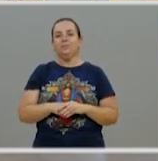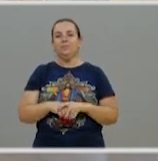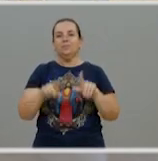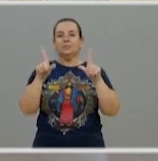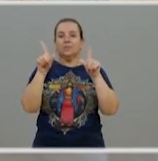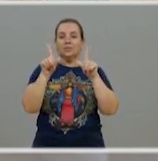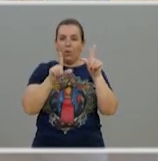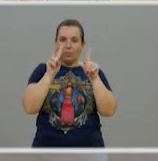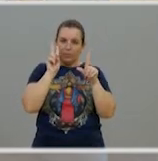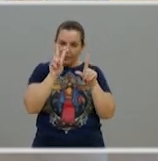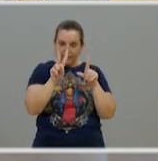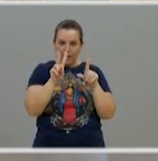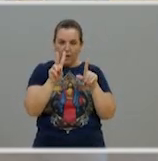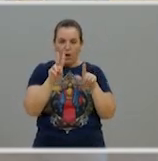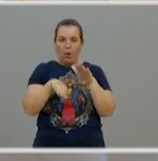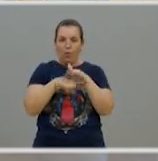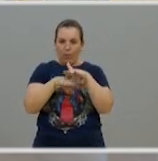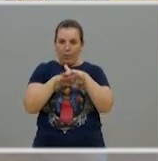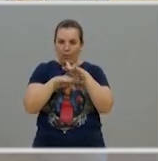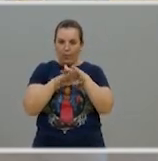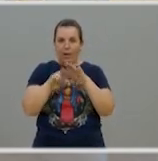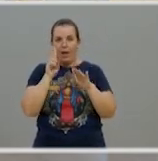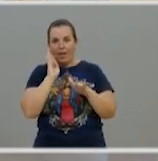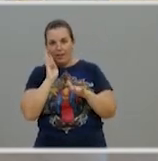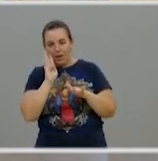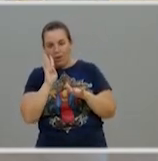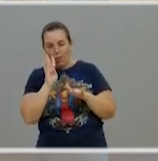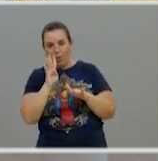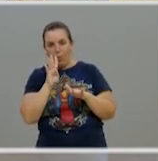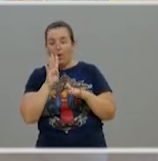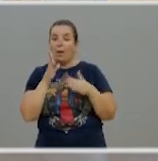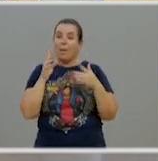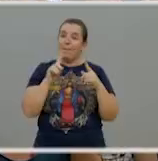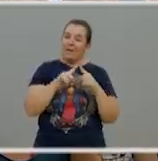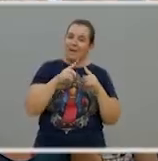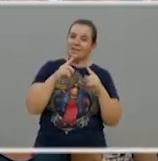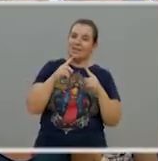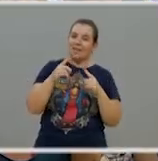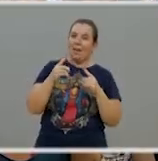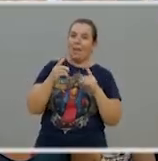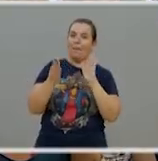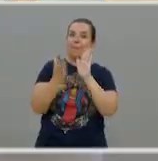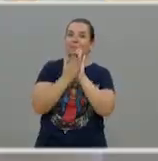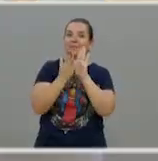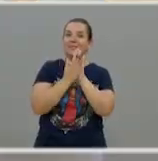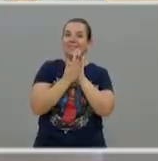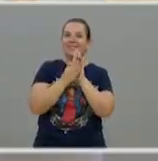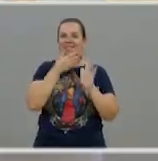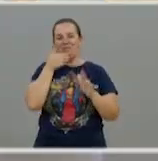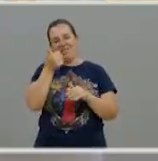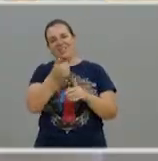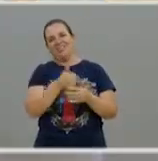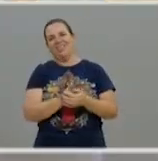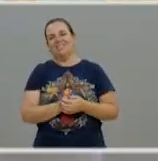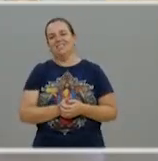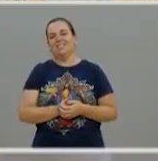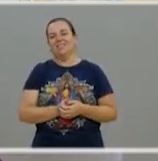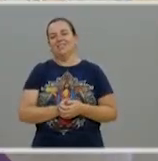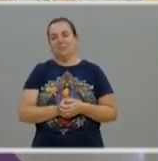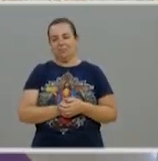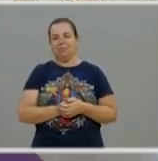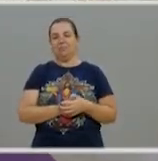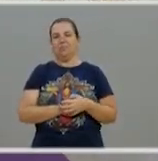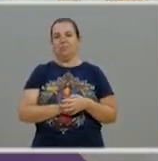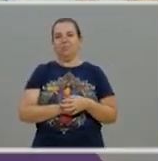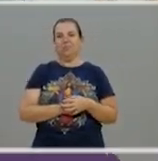jogo no estádio é diferente do que assistir em casa, é ou não é? Claro que é. Comece por aí, você já tem a